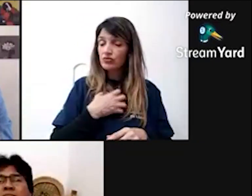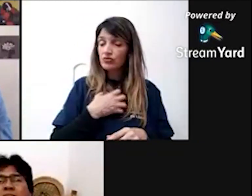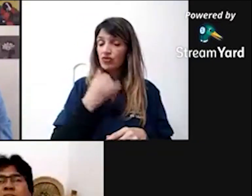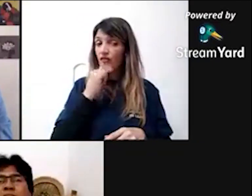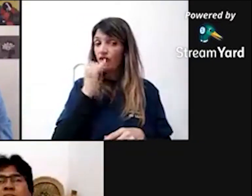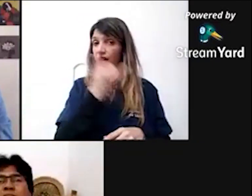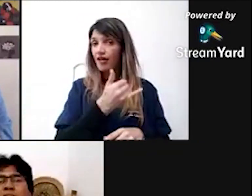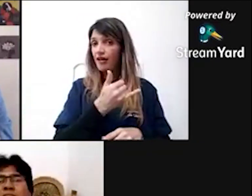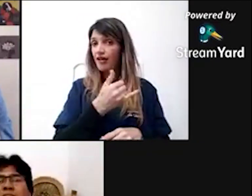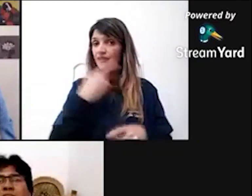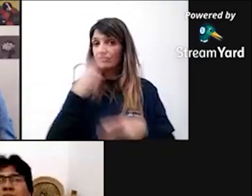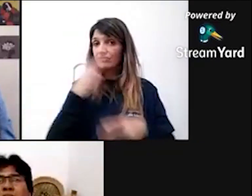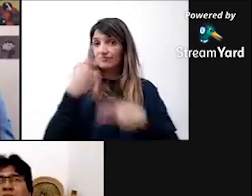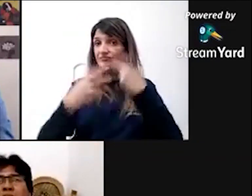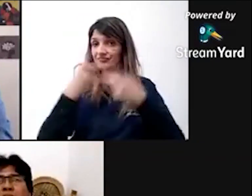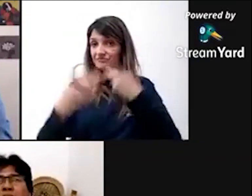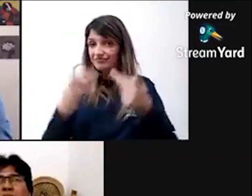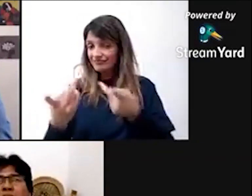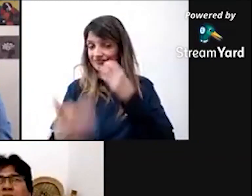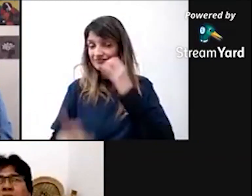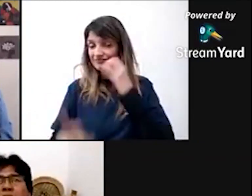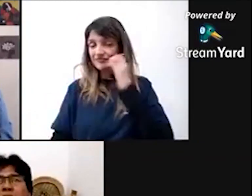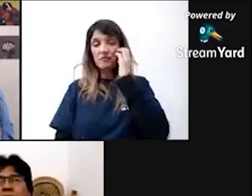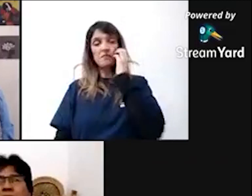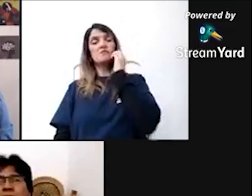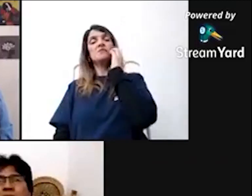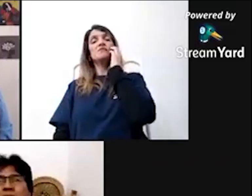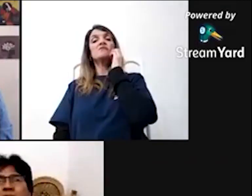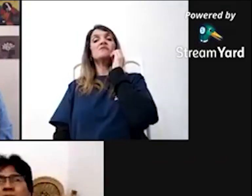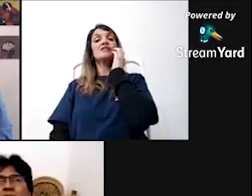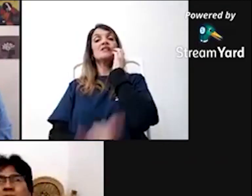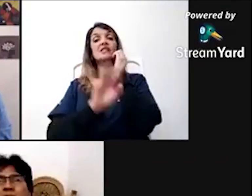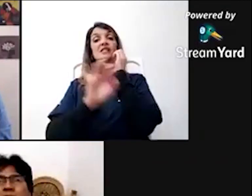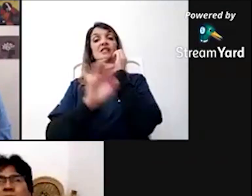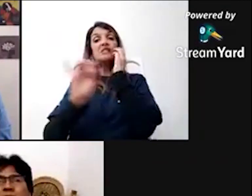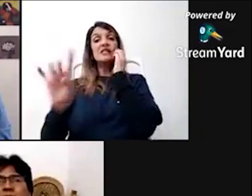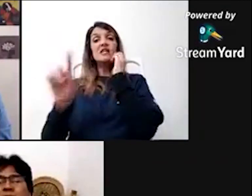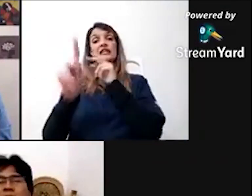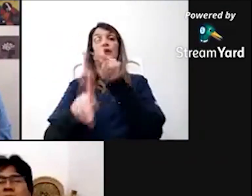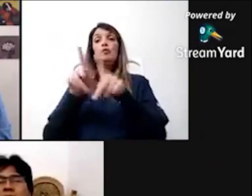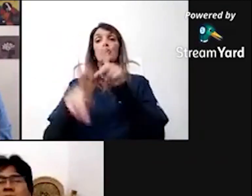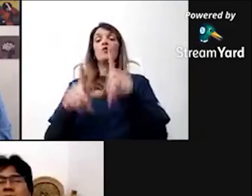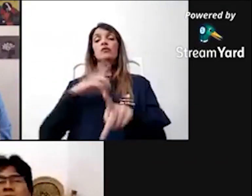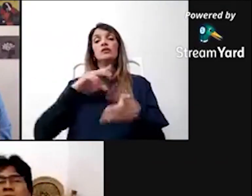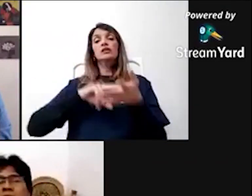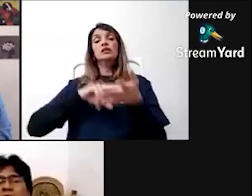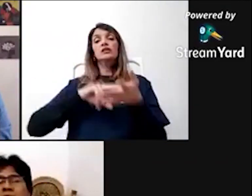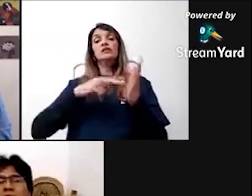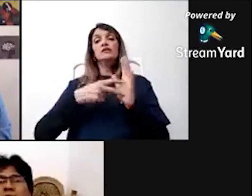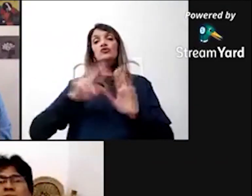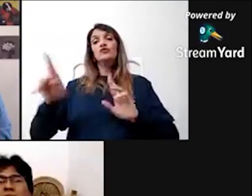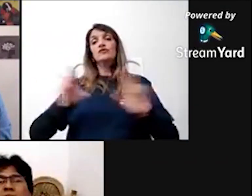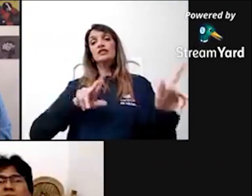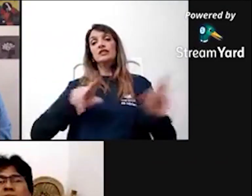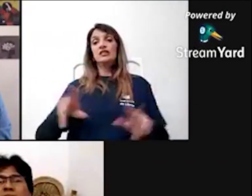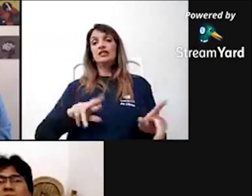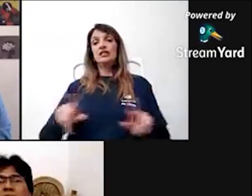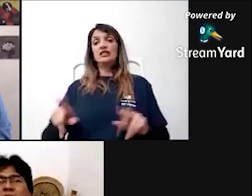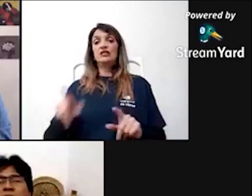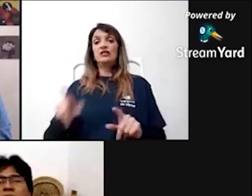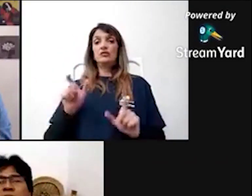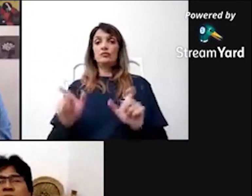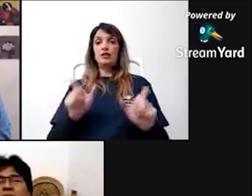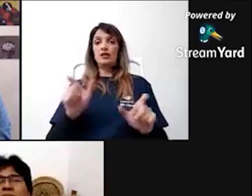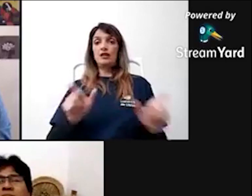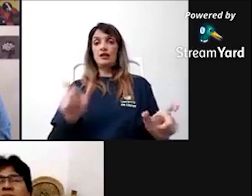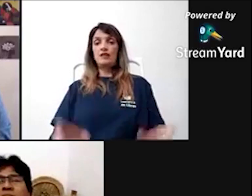nos autodenominar. E cada um dos nossos povos tem um significado diferente para as palavras, para